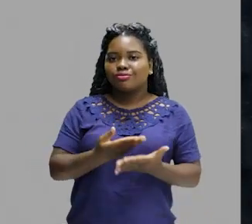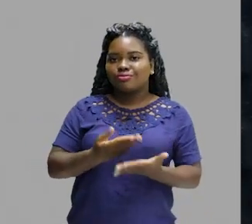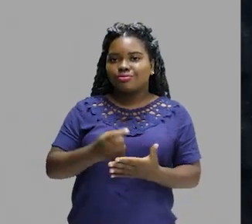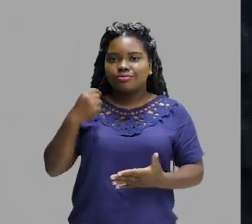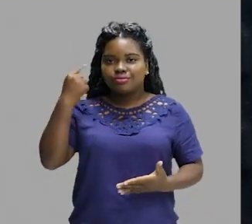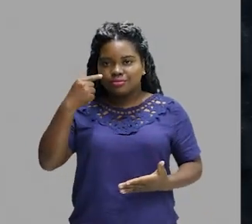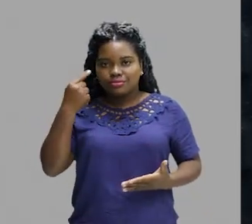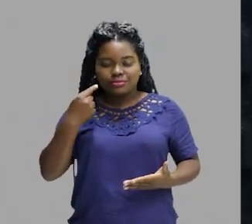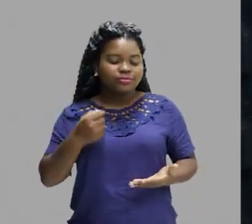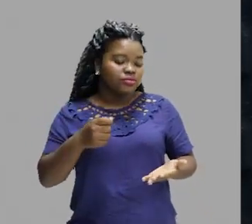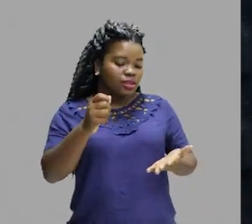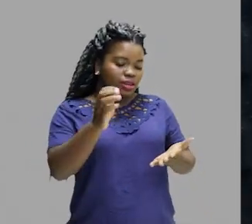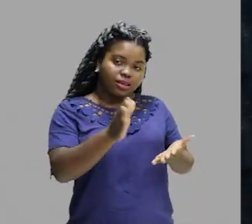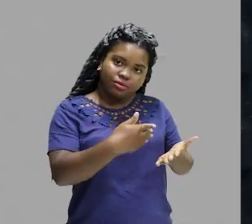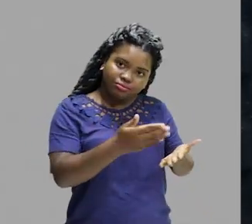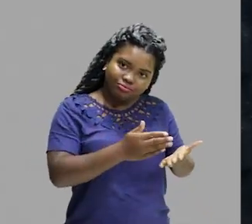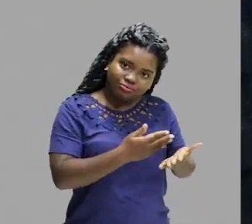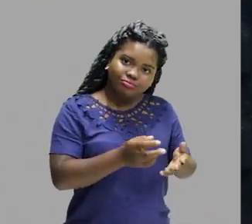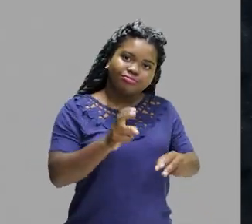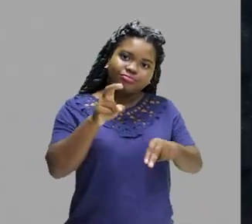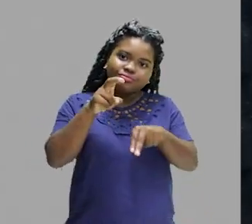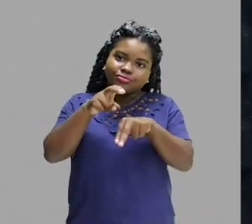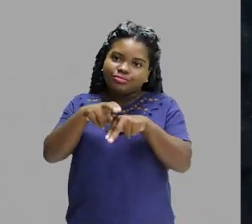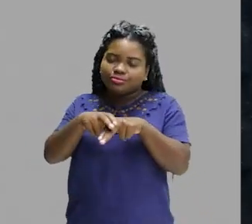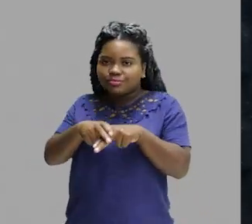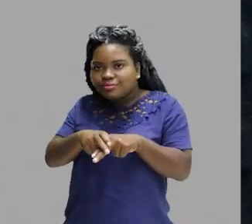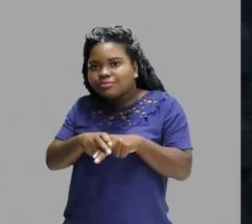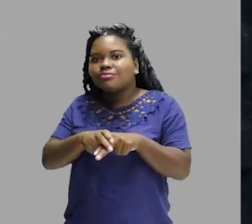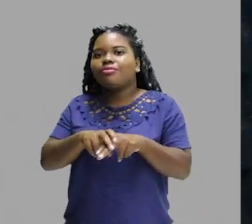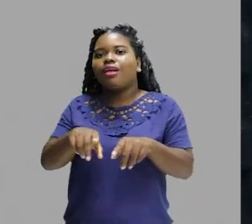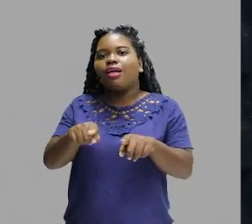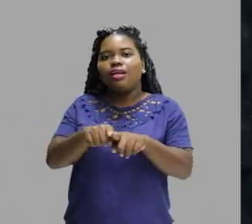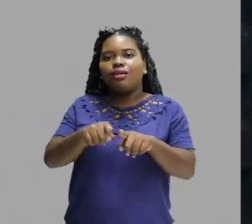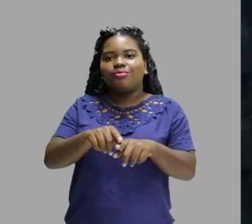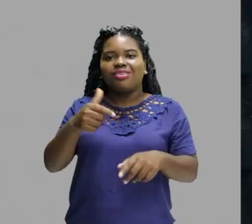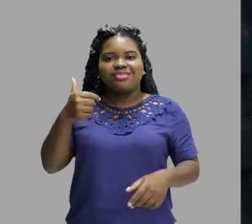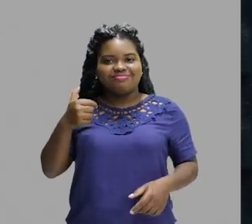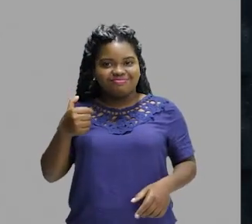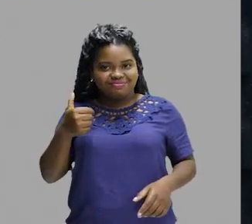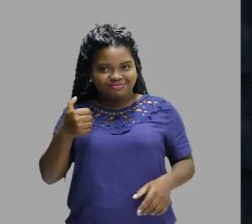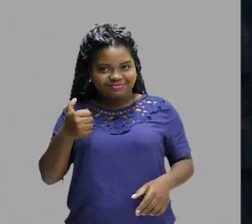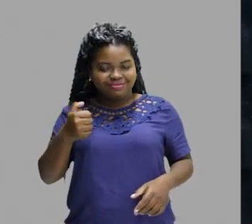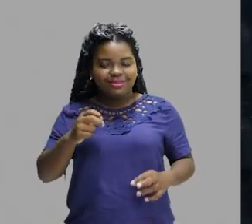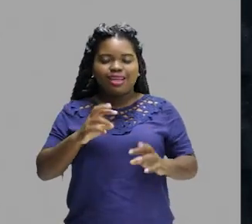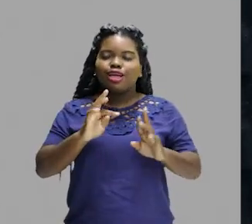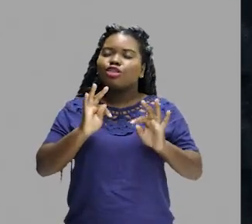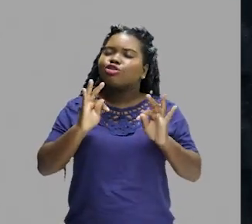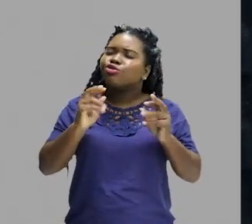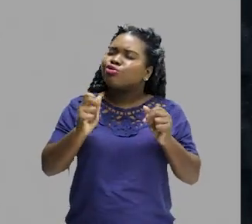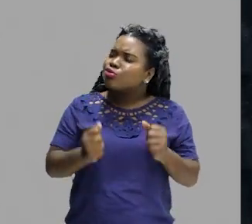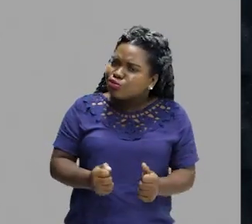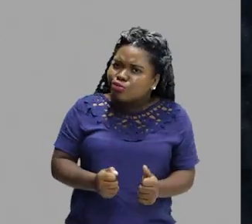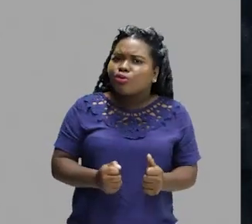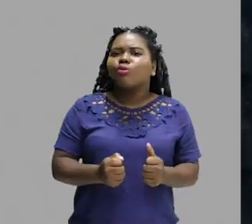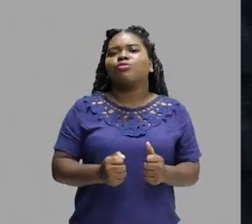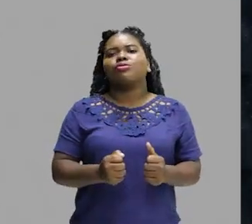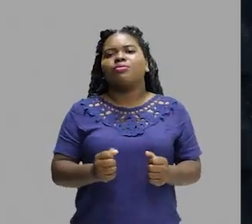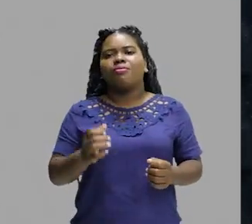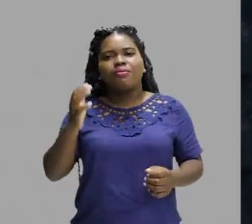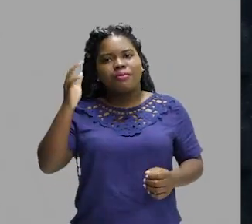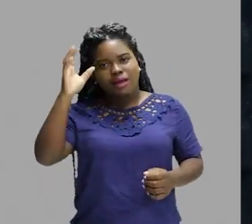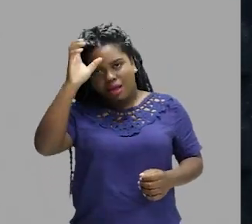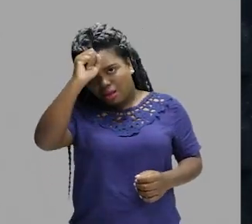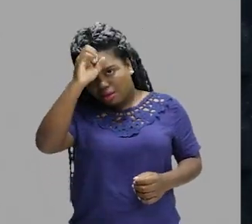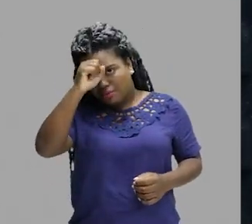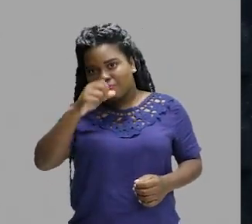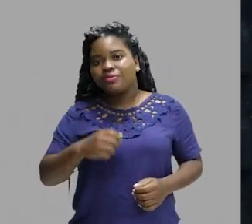seu caderno, sente confortavelmente, pegue sua caneta para anotar, tudinho para não perder nada. Vamos ver qual